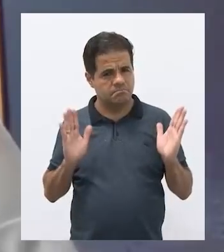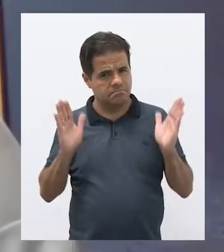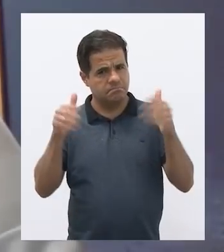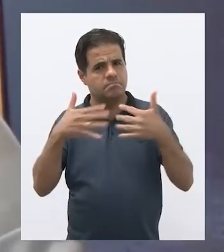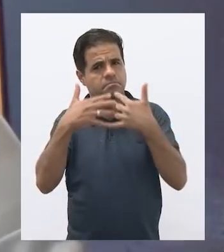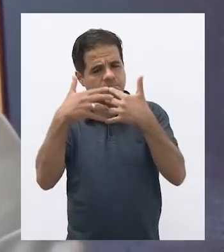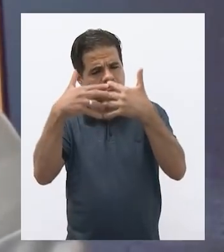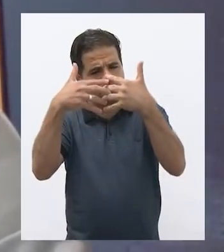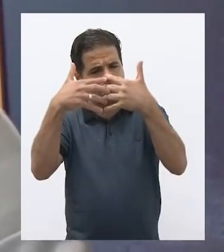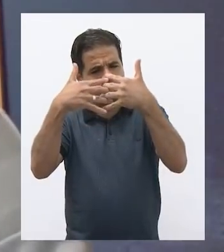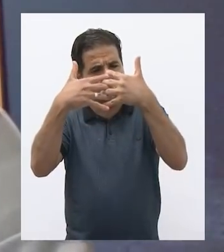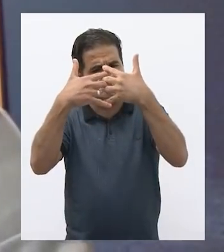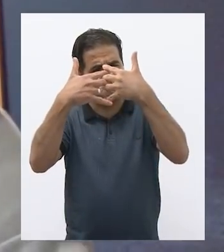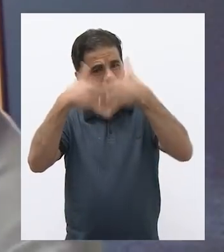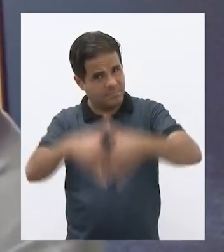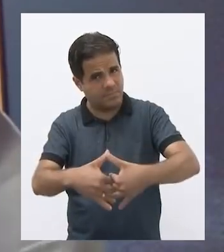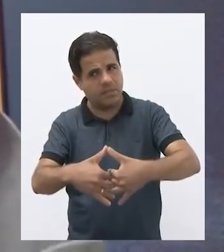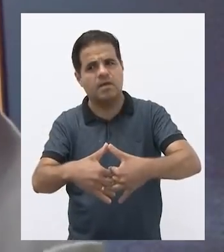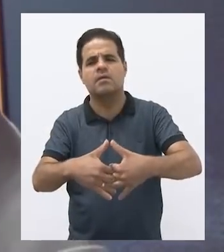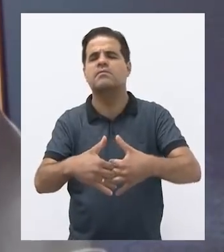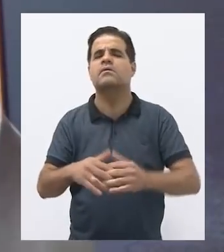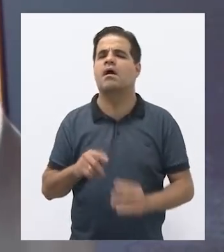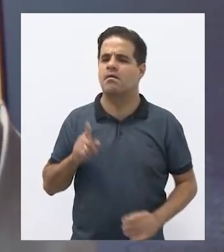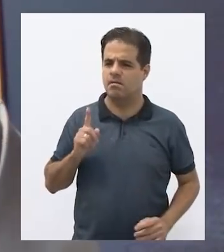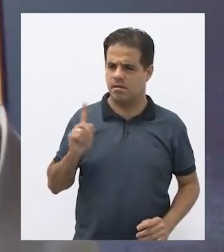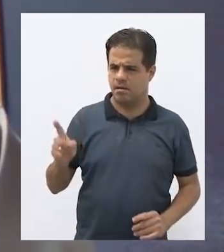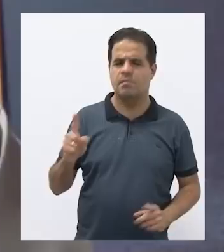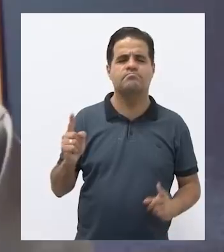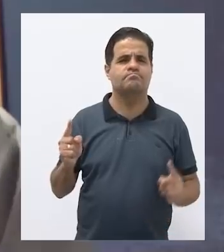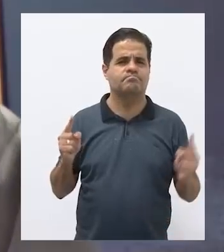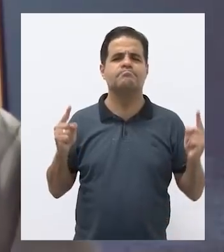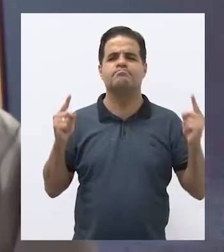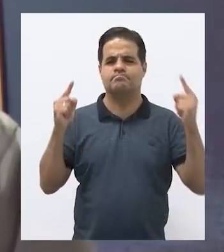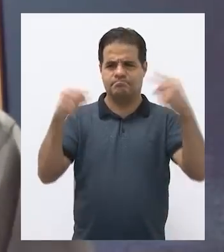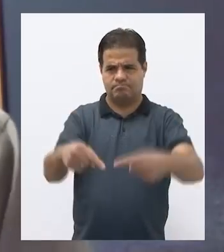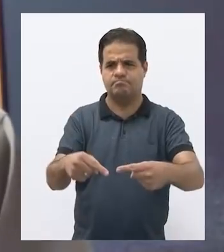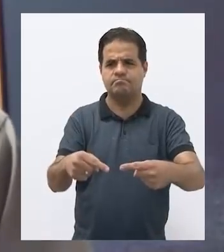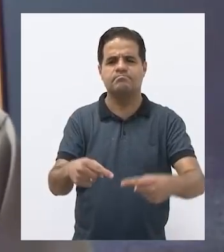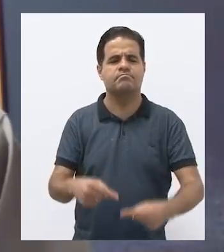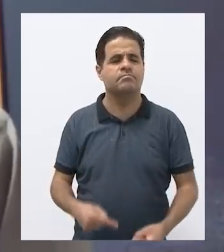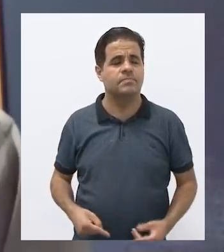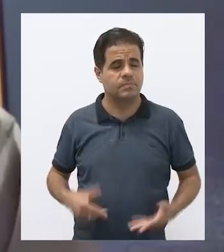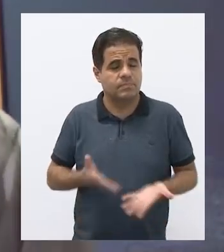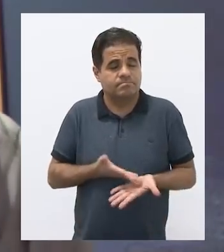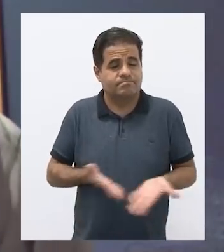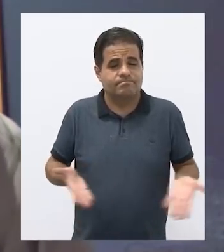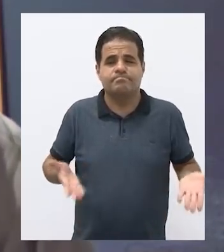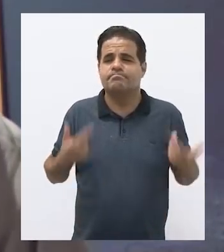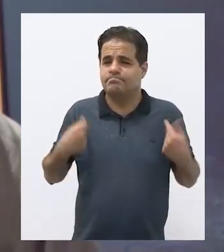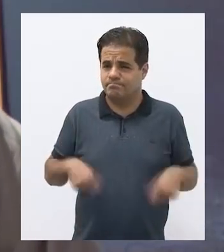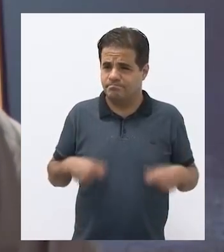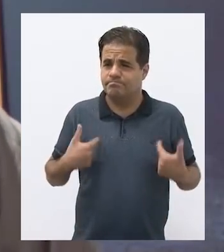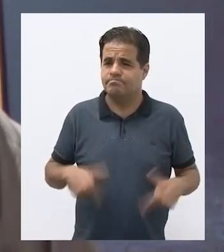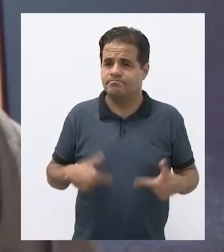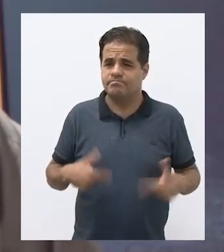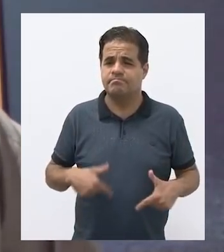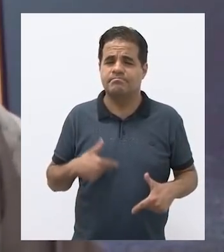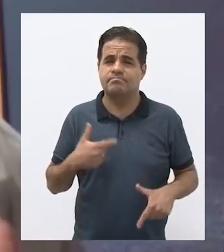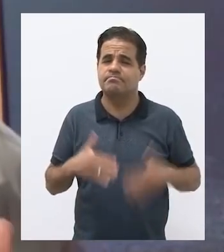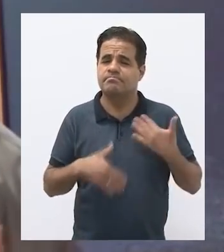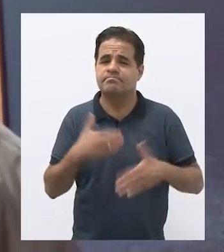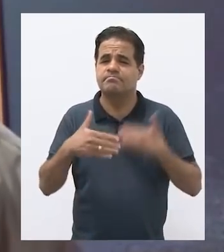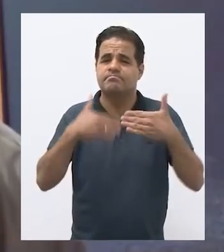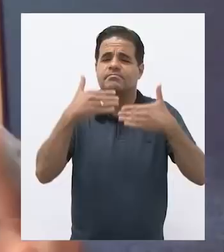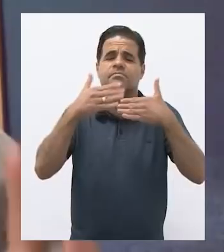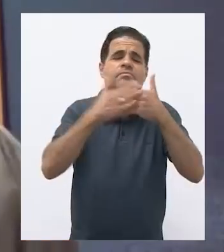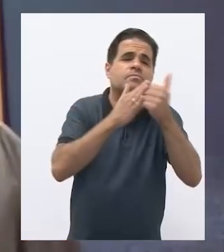as pessoas. Esse é o grande desafio, esse é o grande trunfo que a gente precisa trabalhar e que precisa ser desenvolvido em